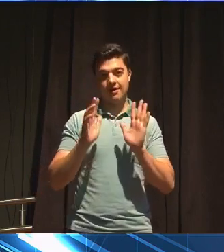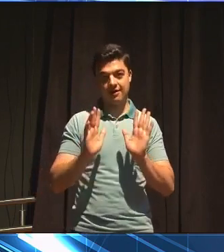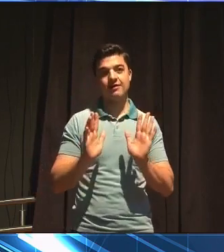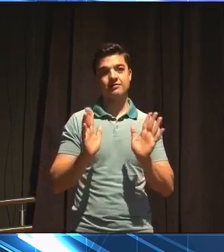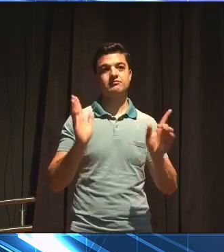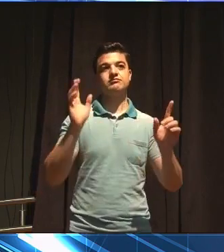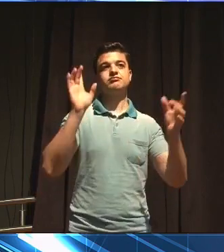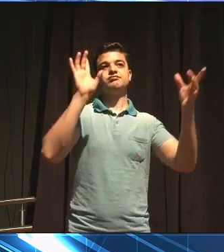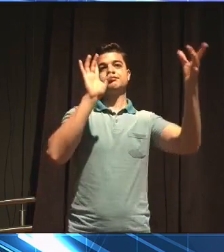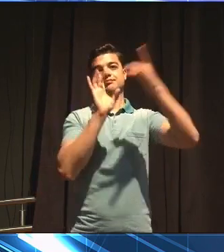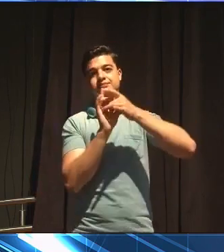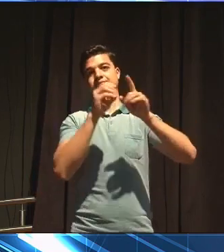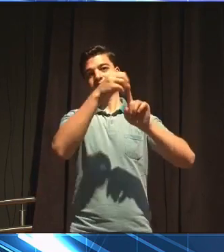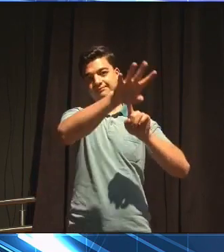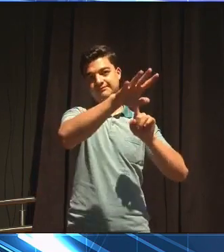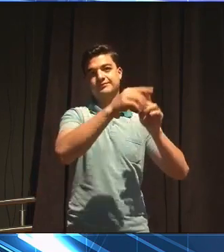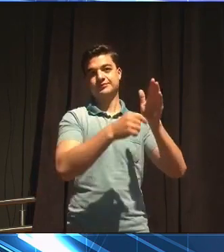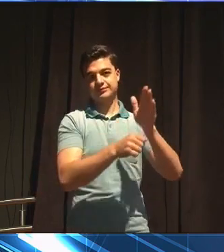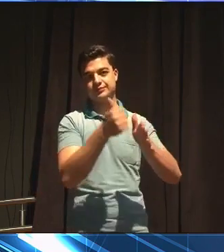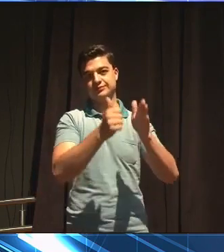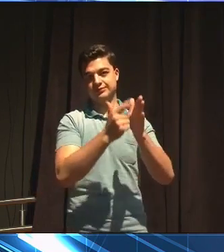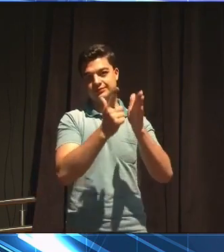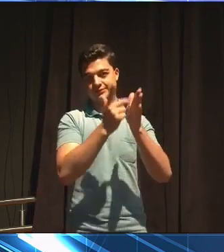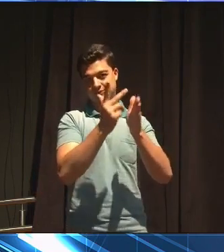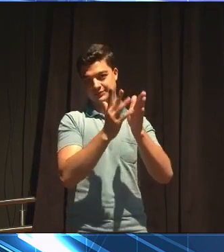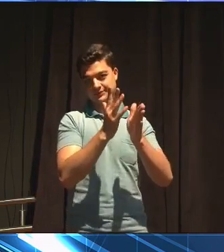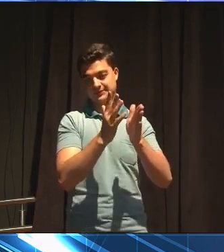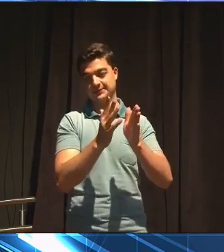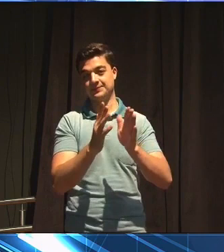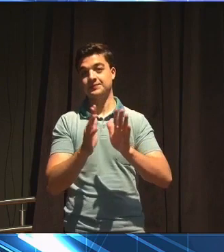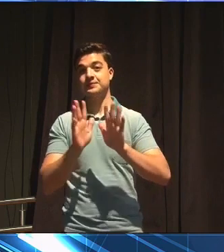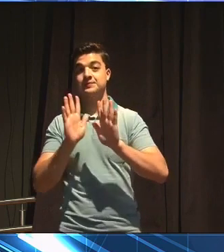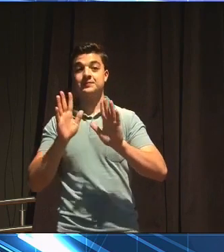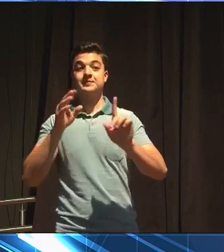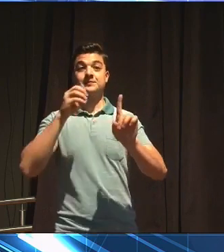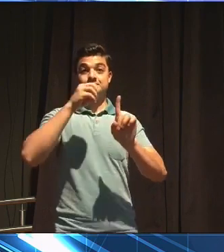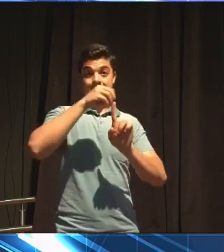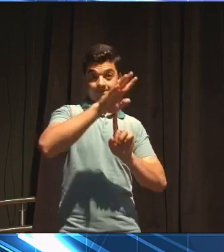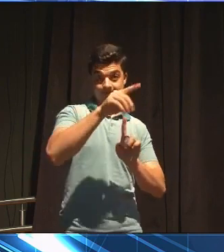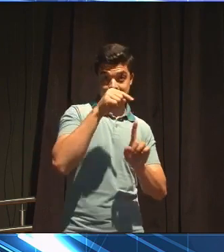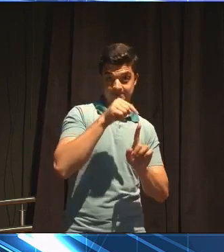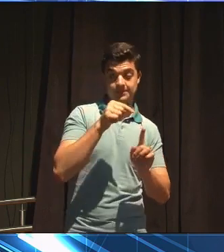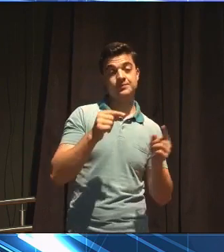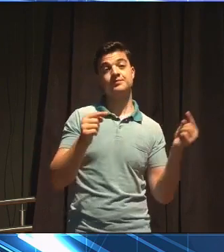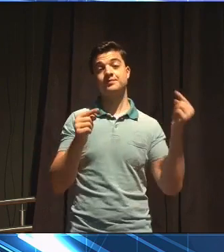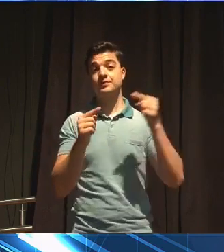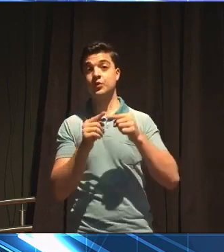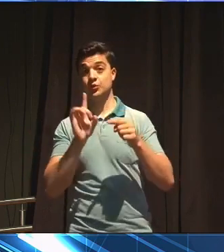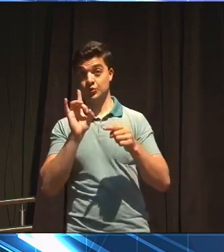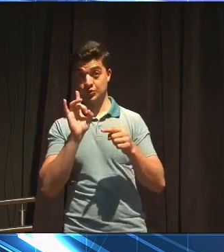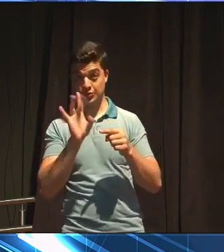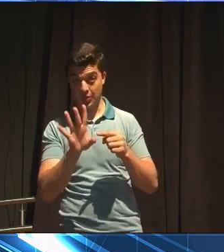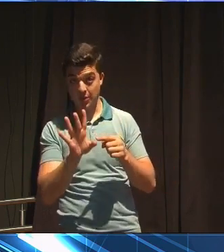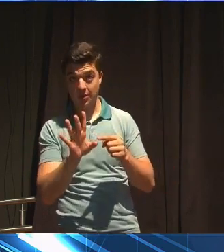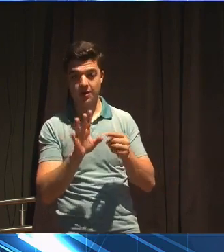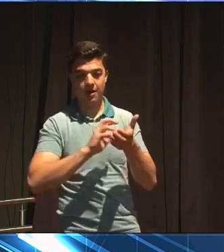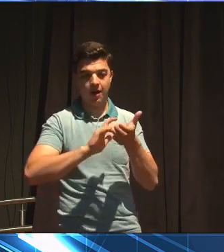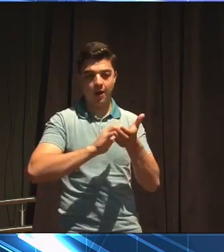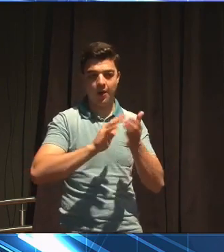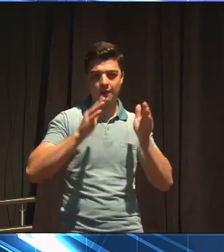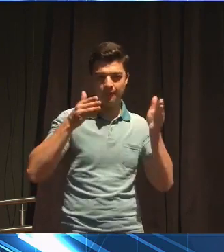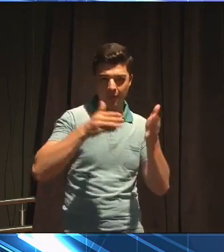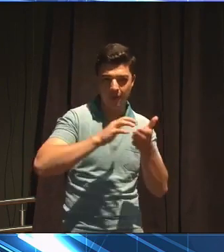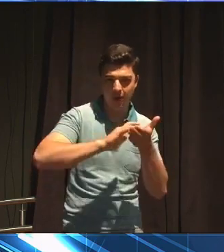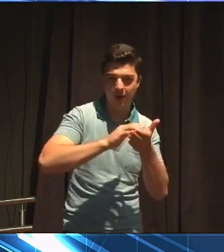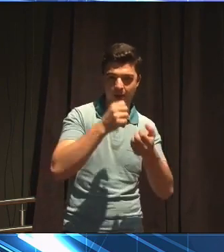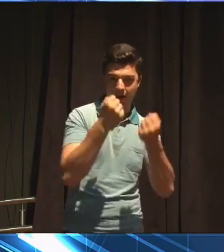Serasa. Só que essa é uma API que não serve só para o cálculo de automóvel, ele vai servir para a empresa inteira. Então você vai ter